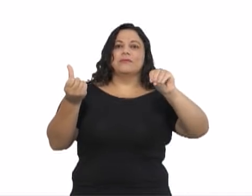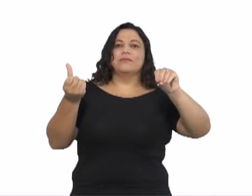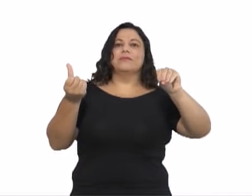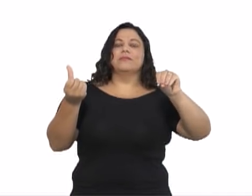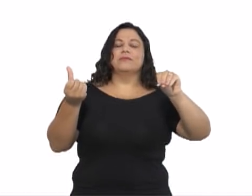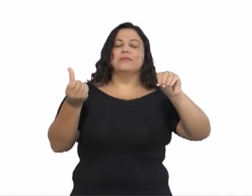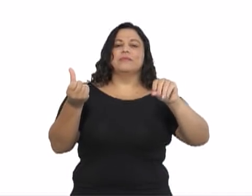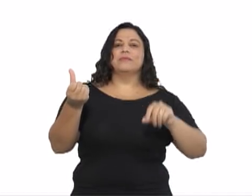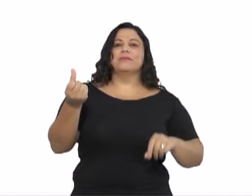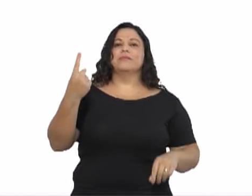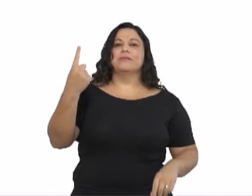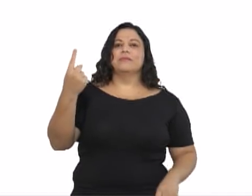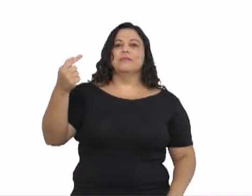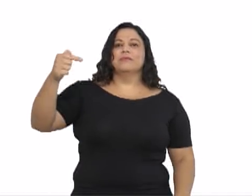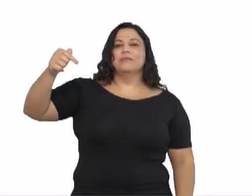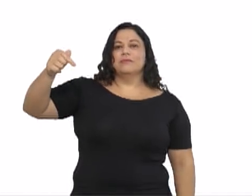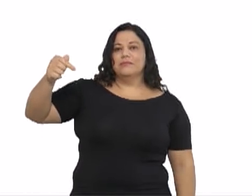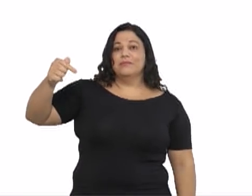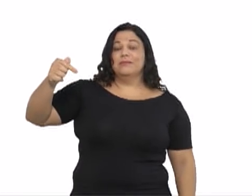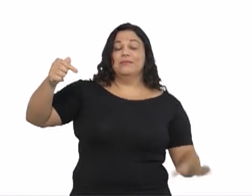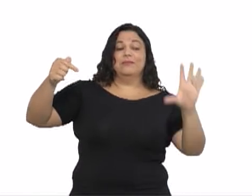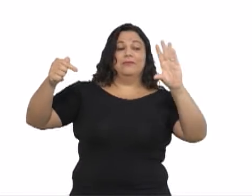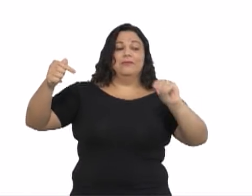16. 17.